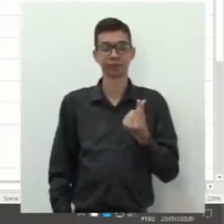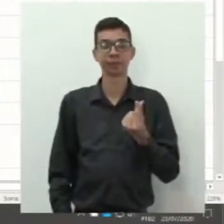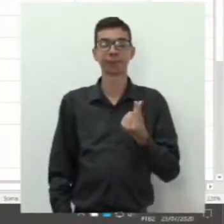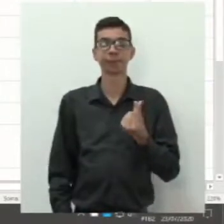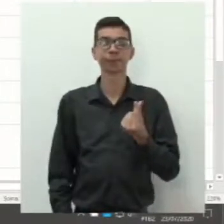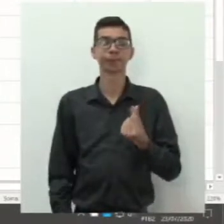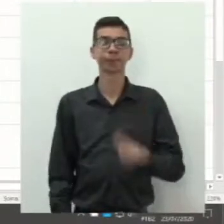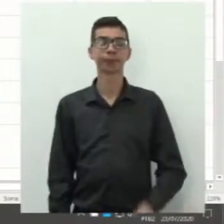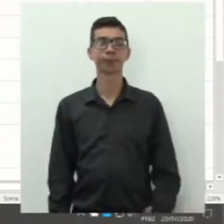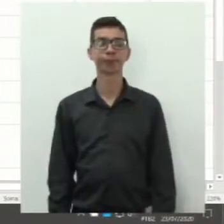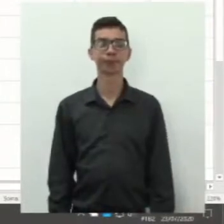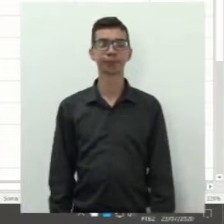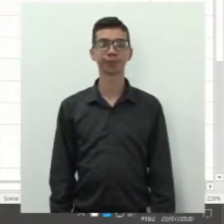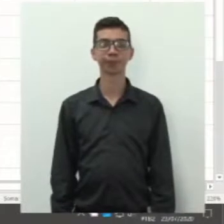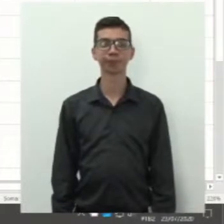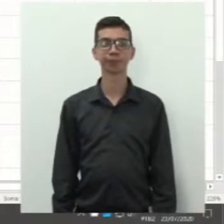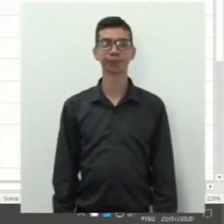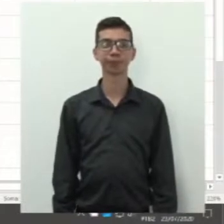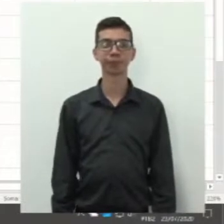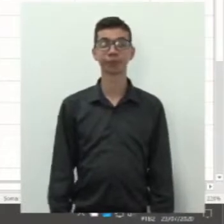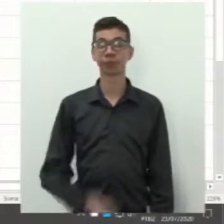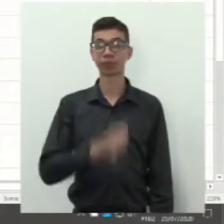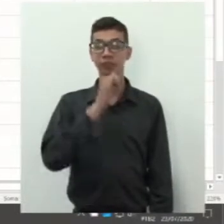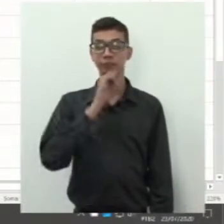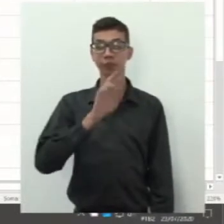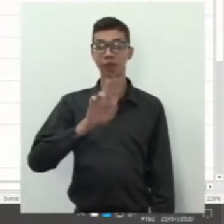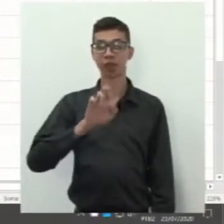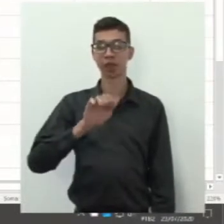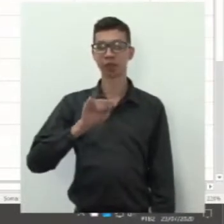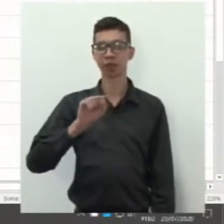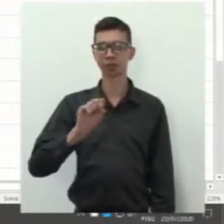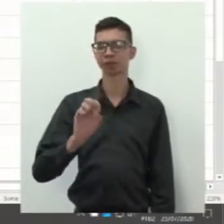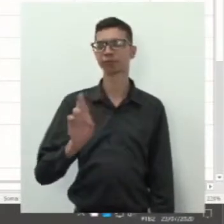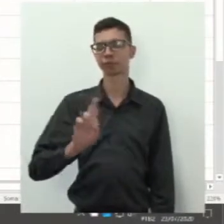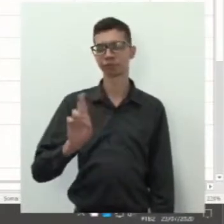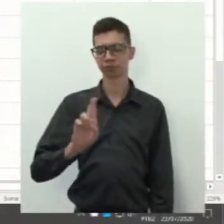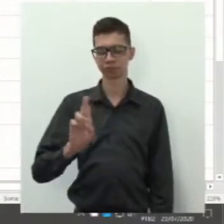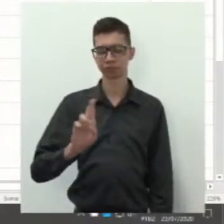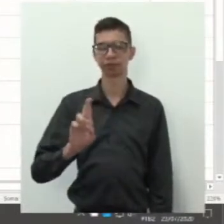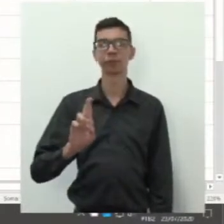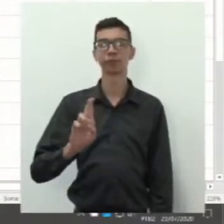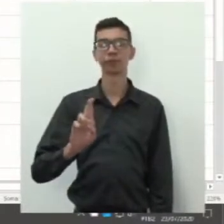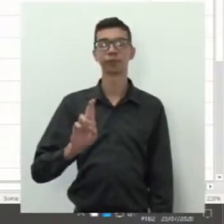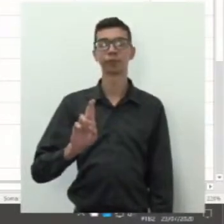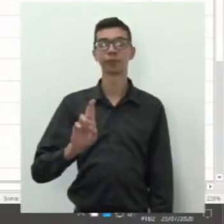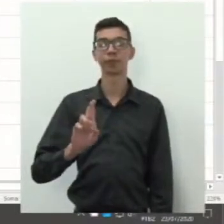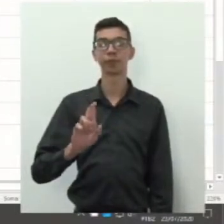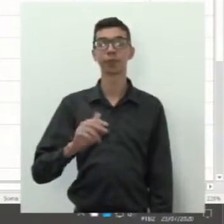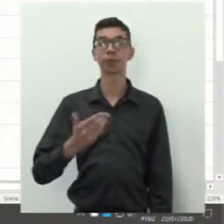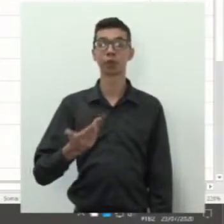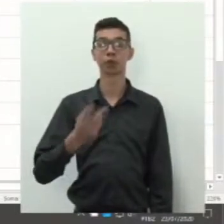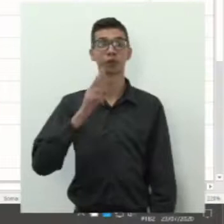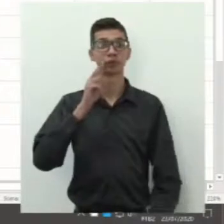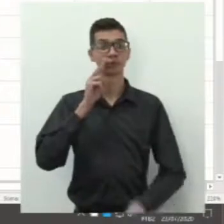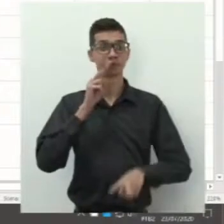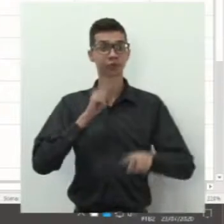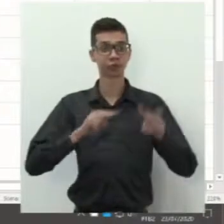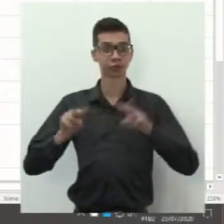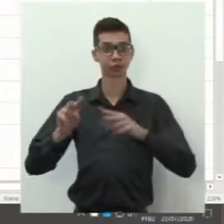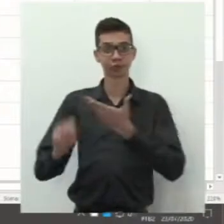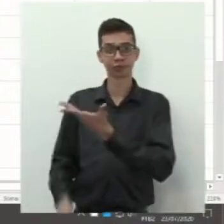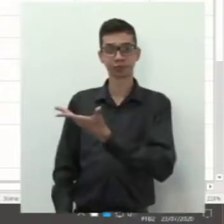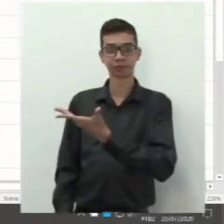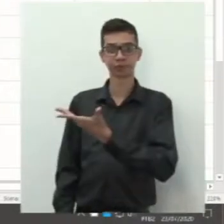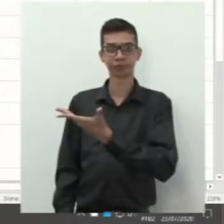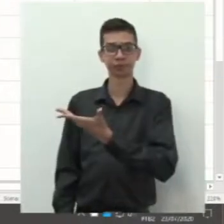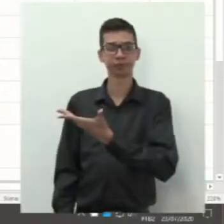por exemplo, aqui, ó, reais, tá? Ele vai deixar essa visualização aqui para mim. Deixa eu dar